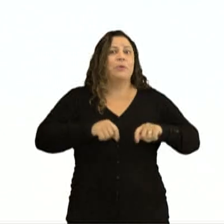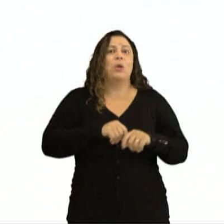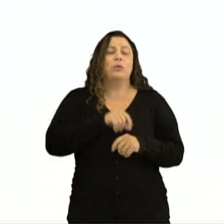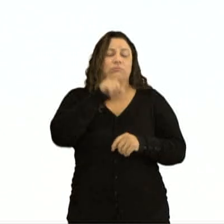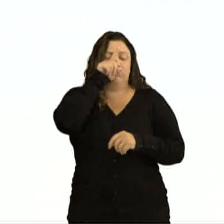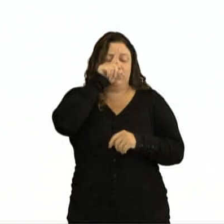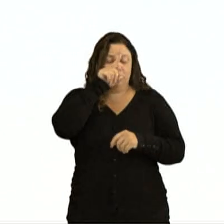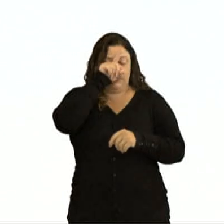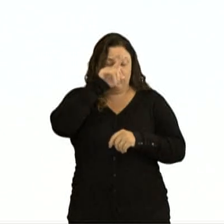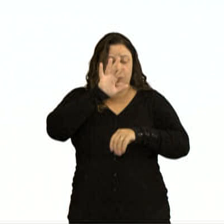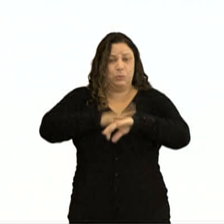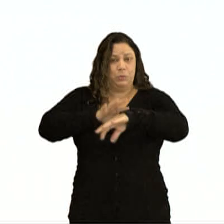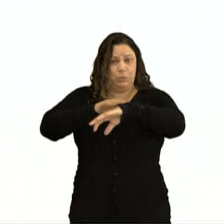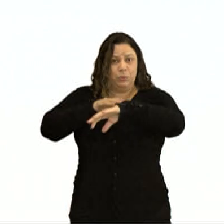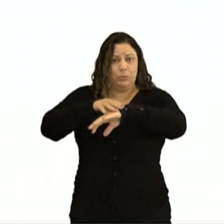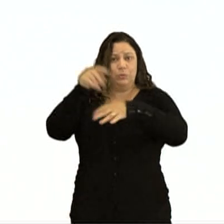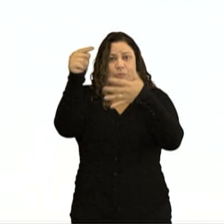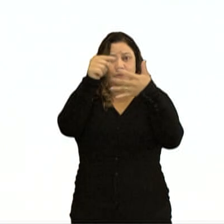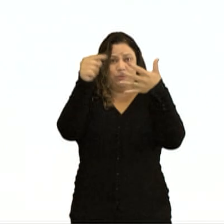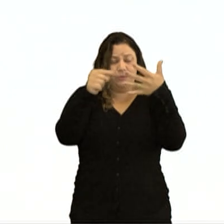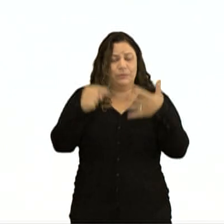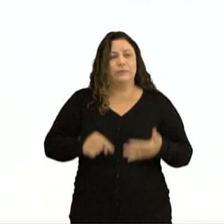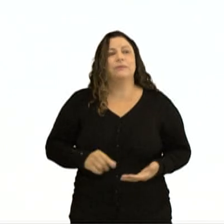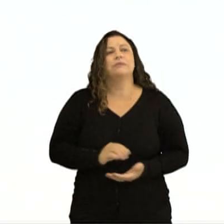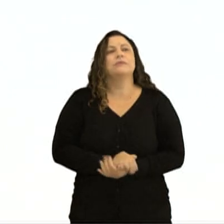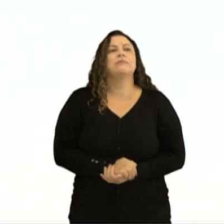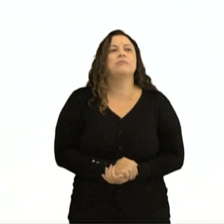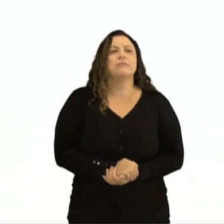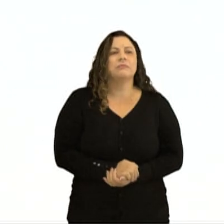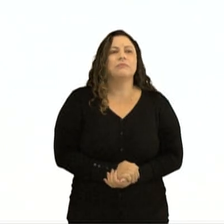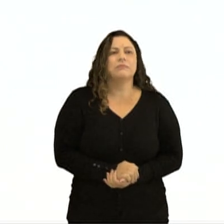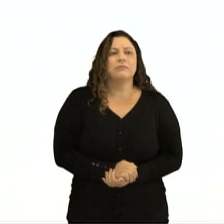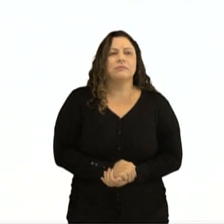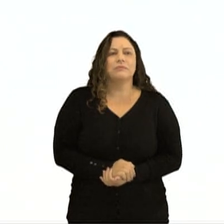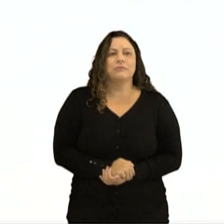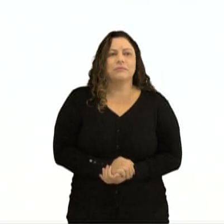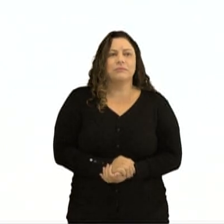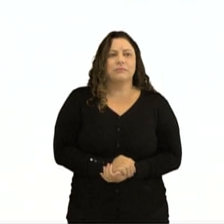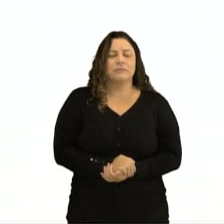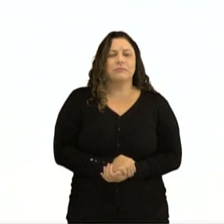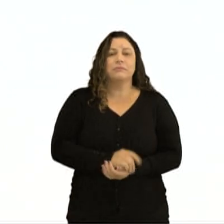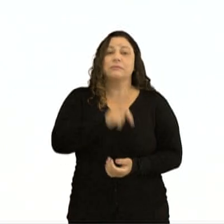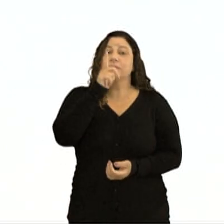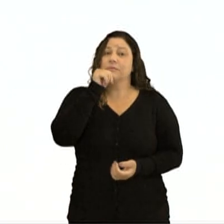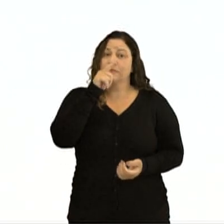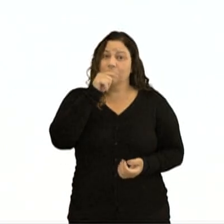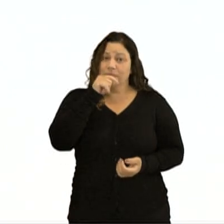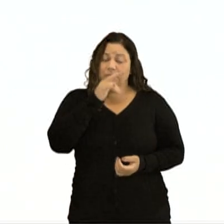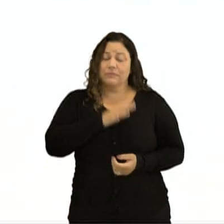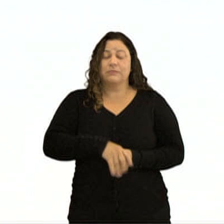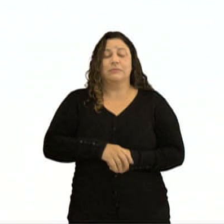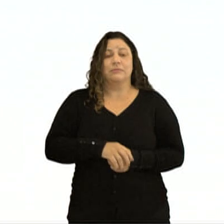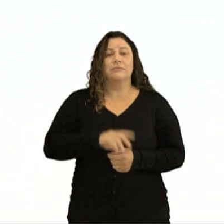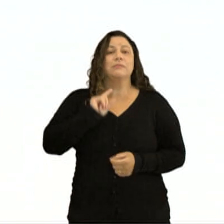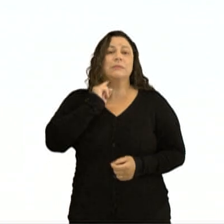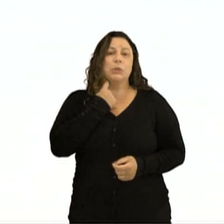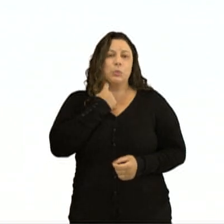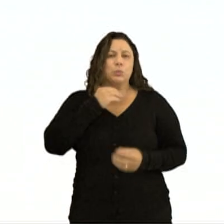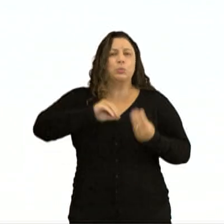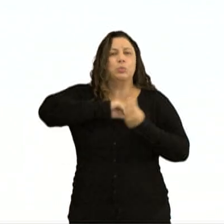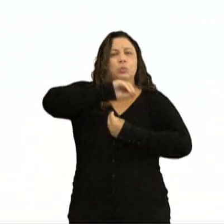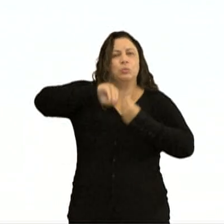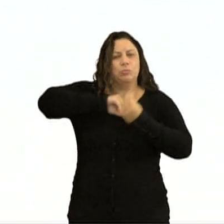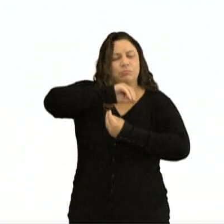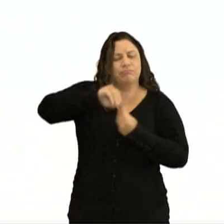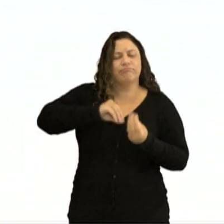provocar doenças, entre outros meios aí. A água contaminada e as doenças. Então,